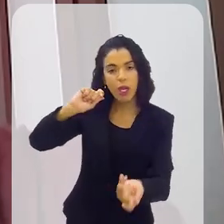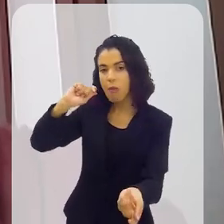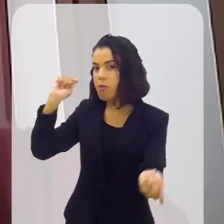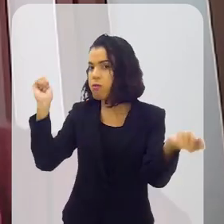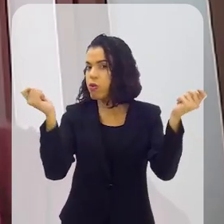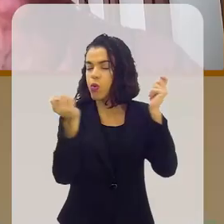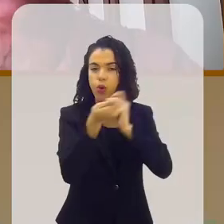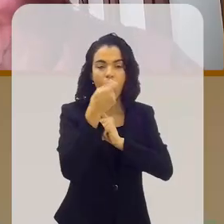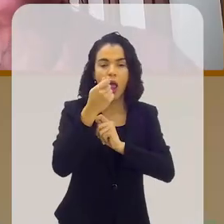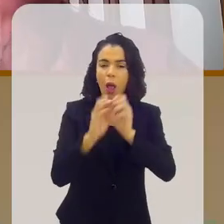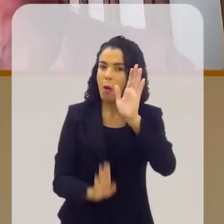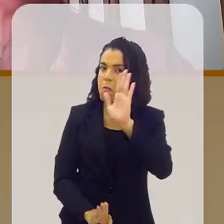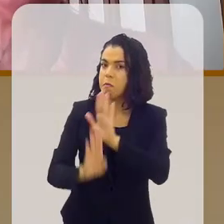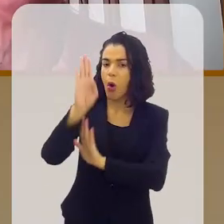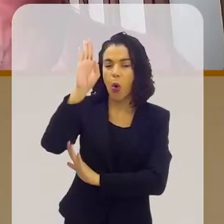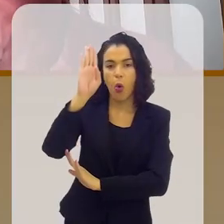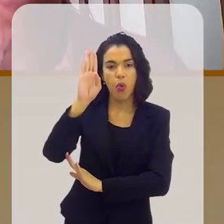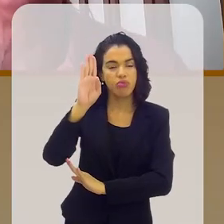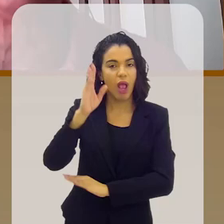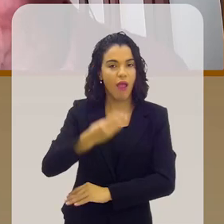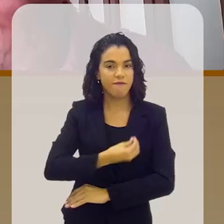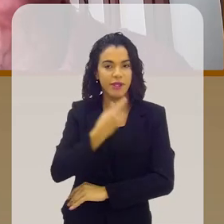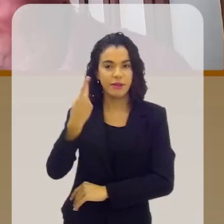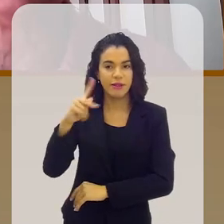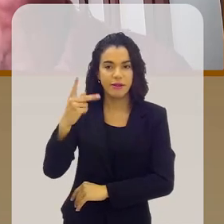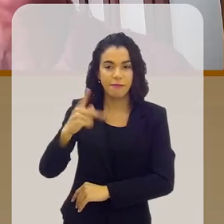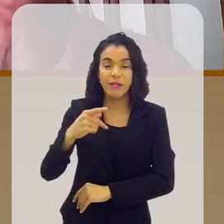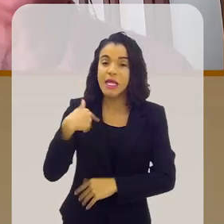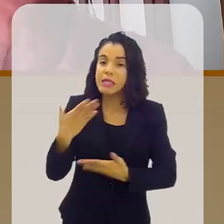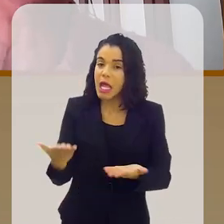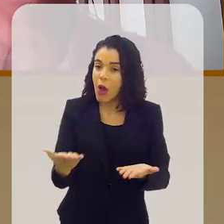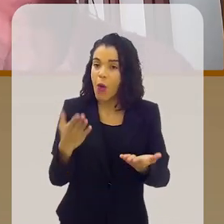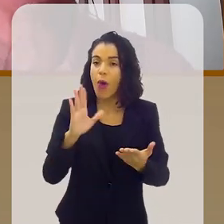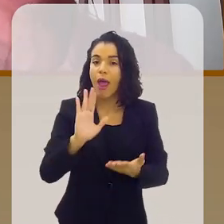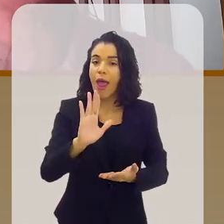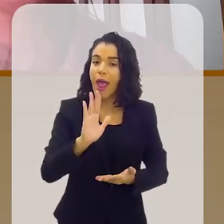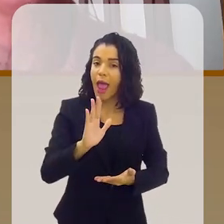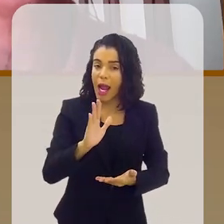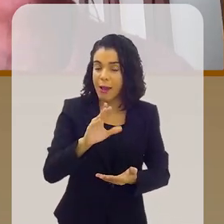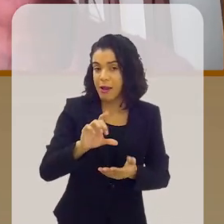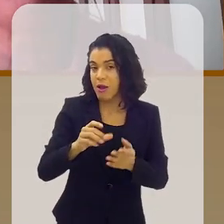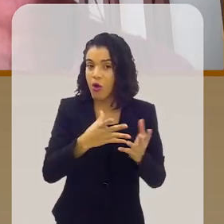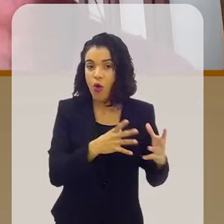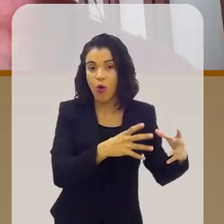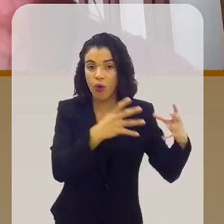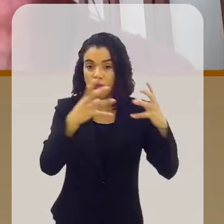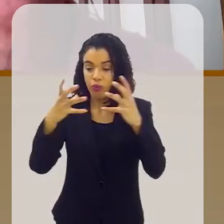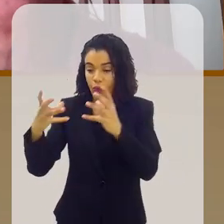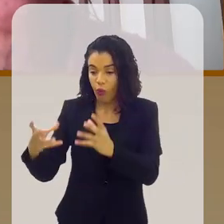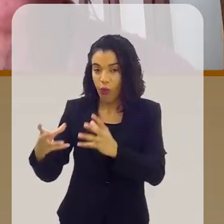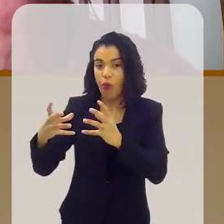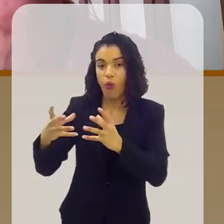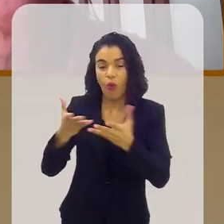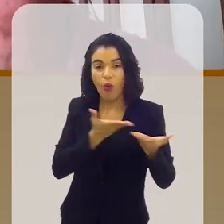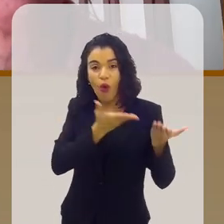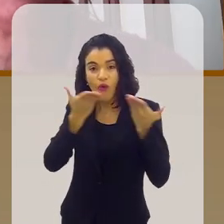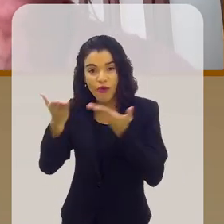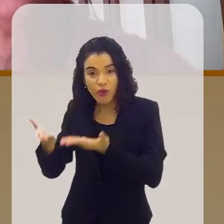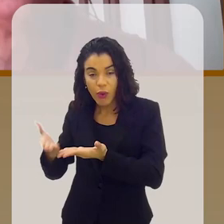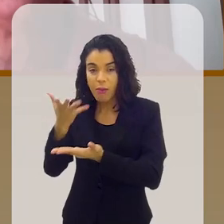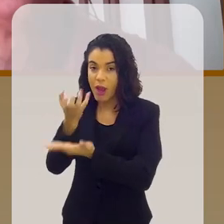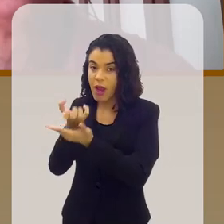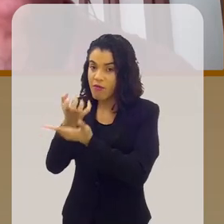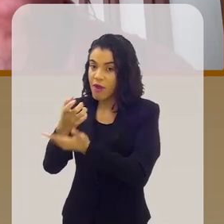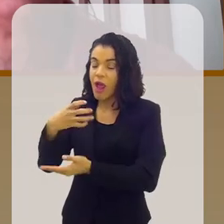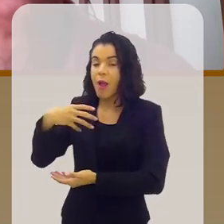divisor de águas na carreira dela ter conhecido essa rapaziada. E aí Então, a ela começou. princípio, ela levou para o estúdio para participar de